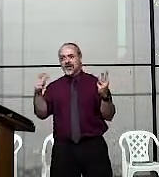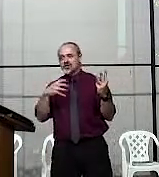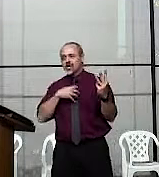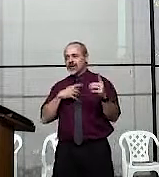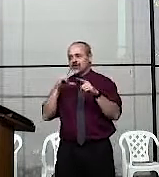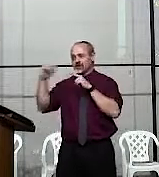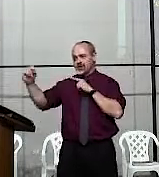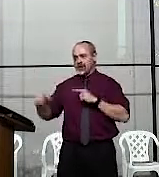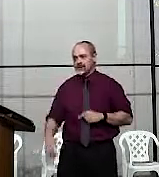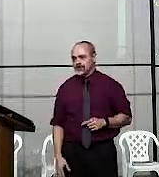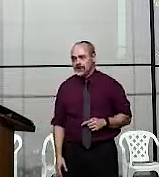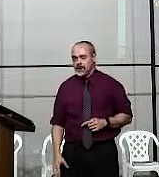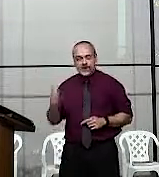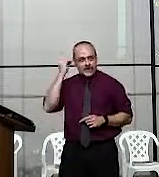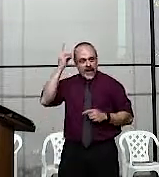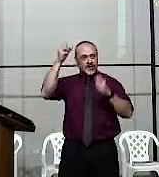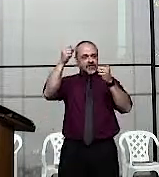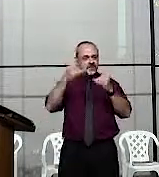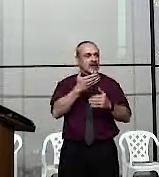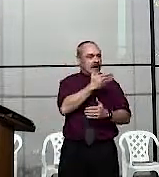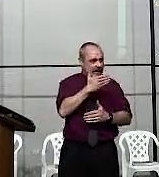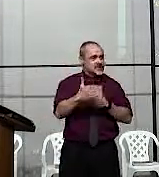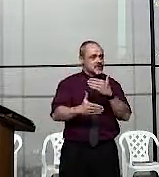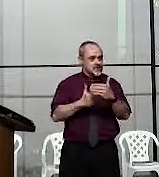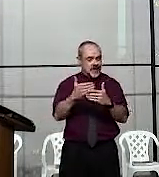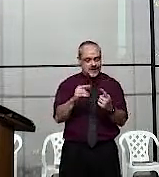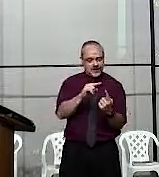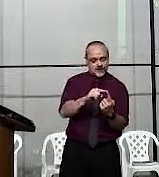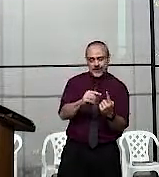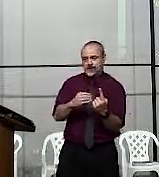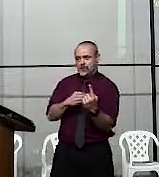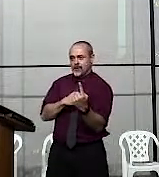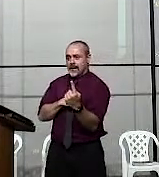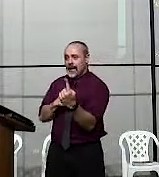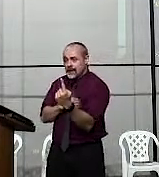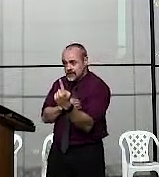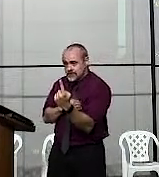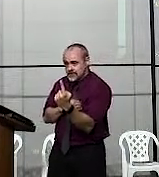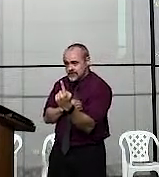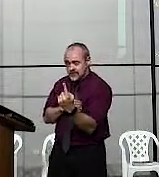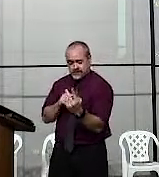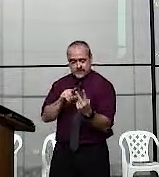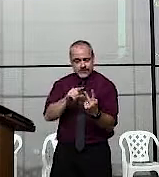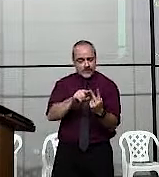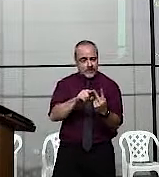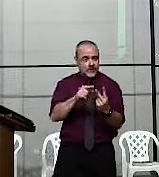Não tem jeito de fugir. Deus explica esse processo. Pecado,